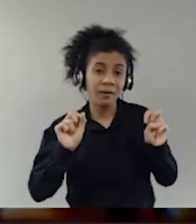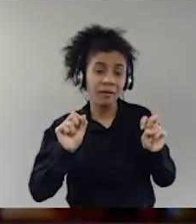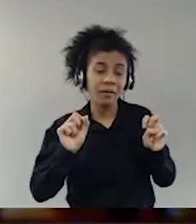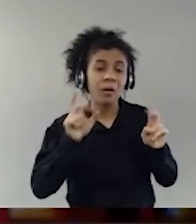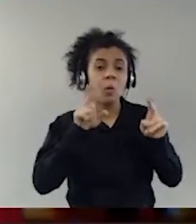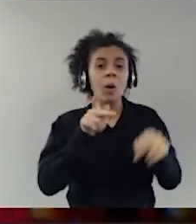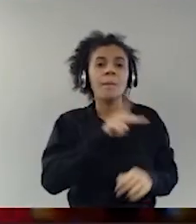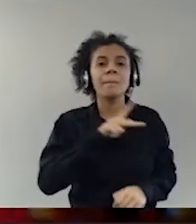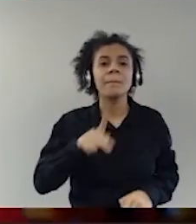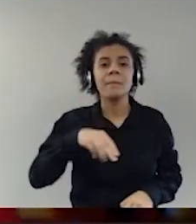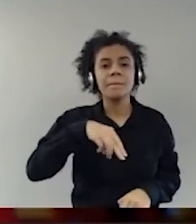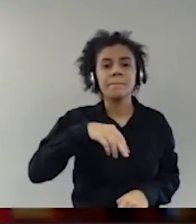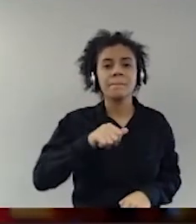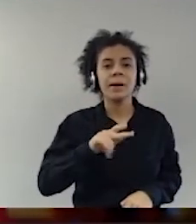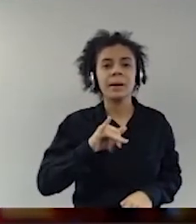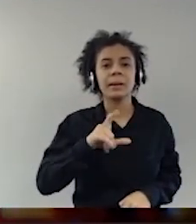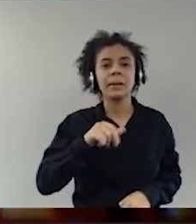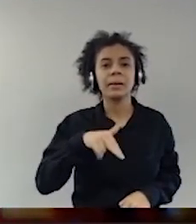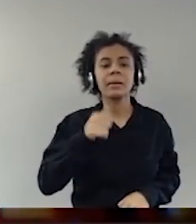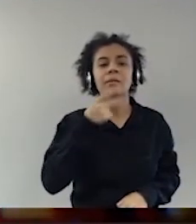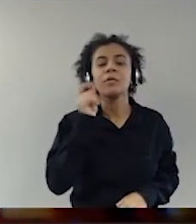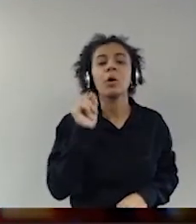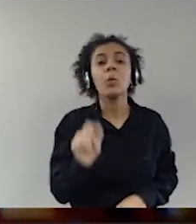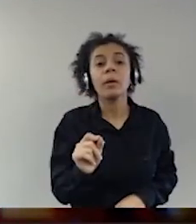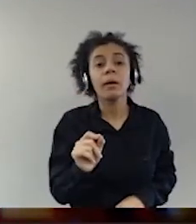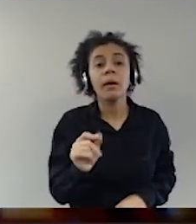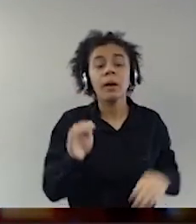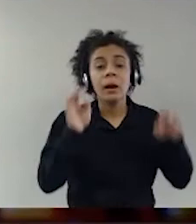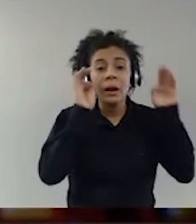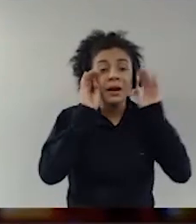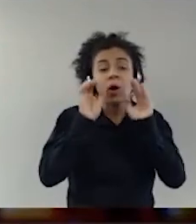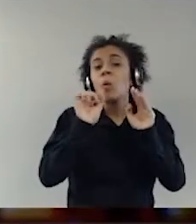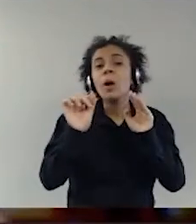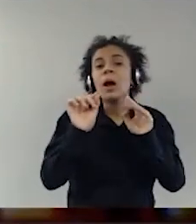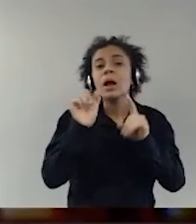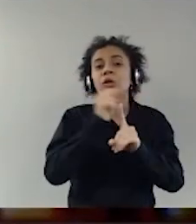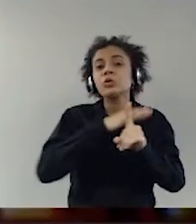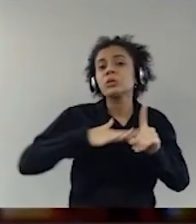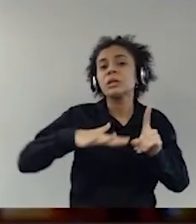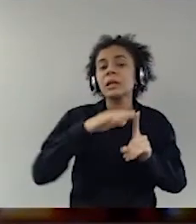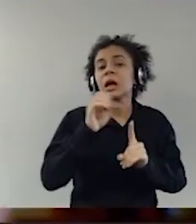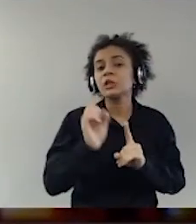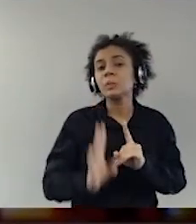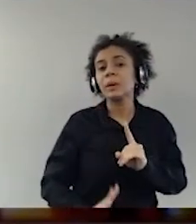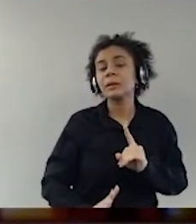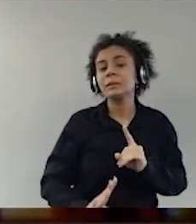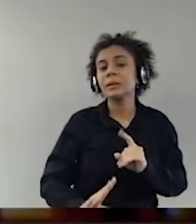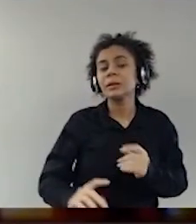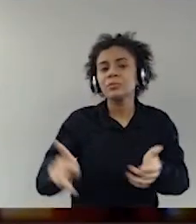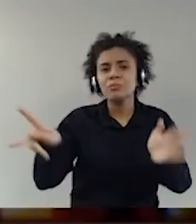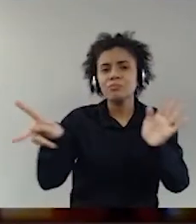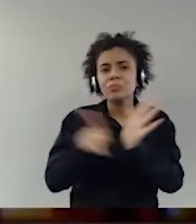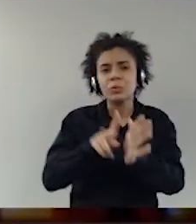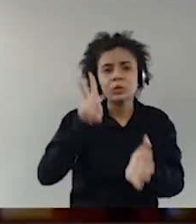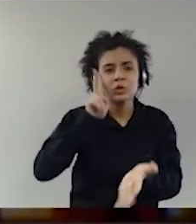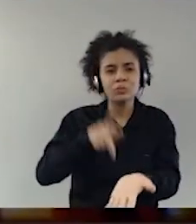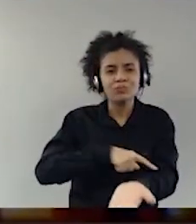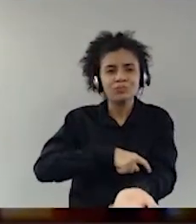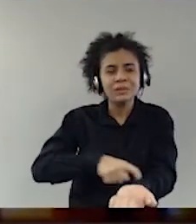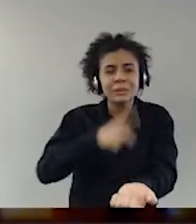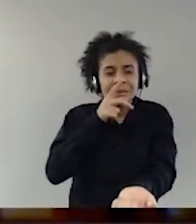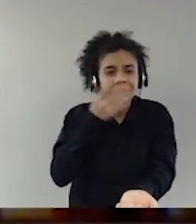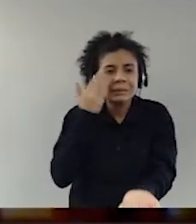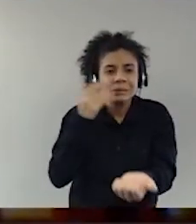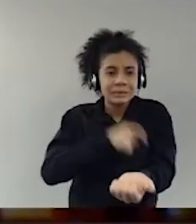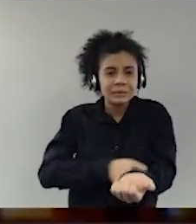professora Marilena Chauí traz a respeito do que é a sociedade brasileira no seu DNA autoritário. Esse é